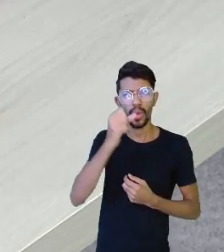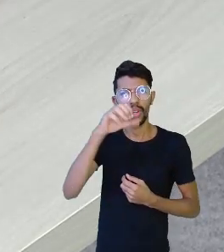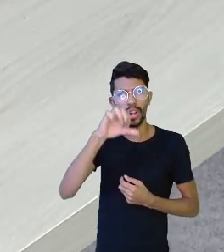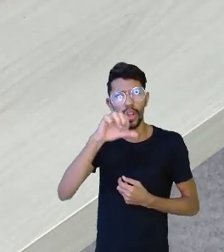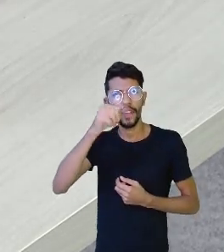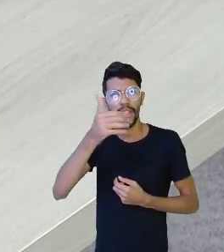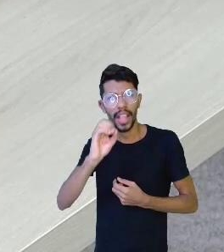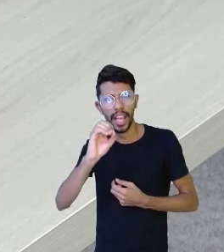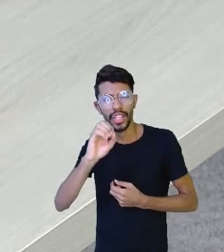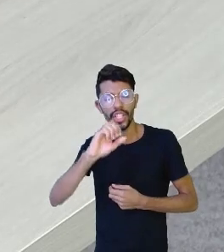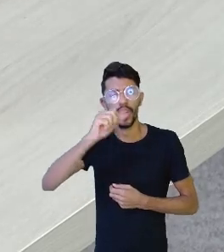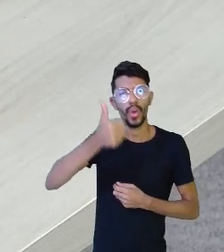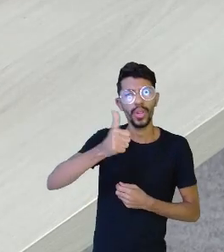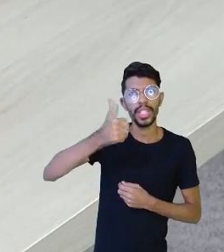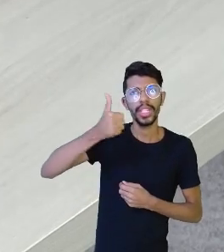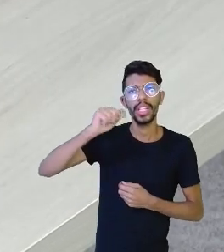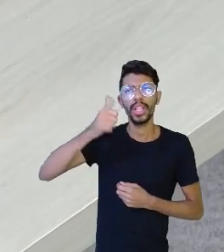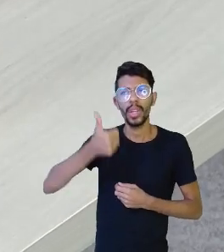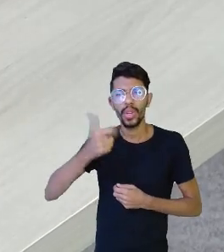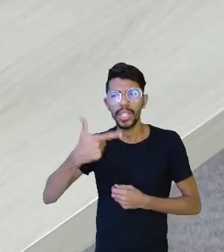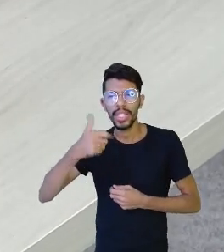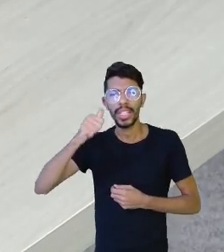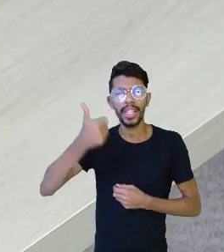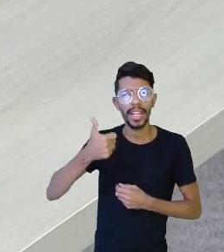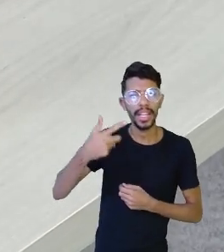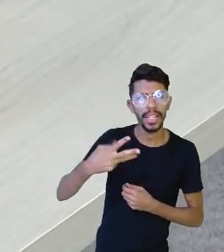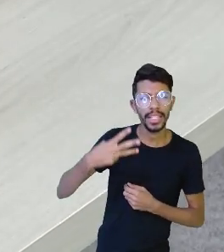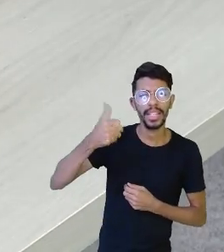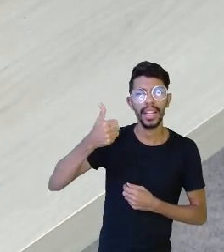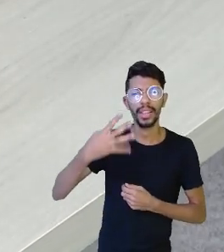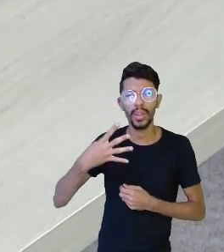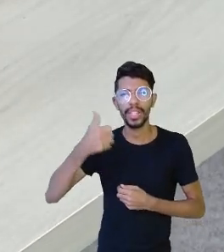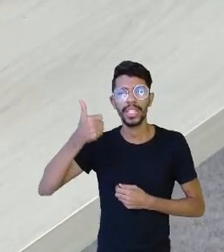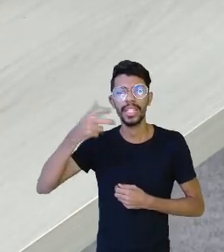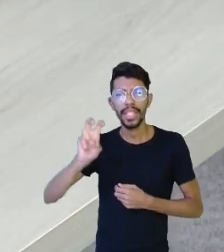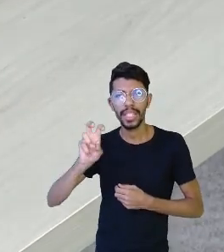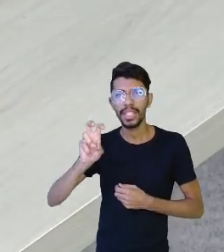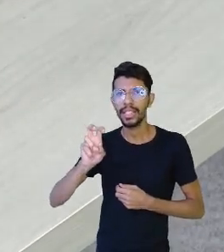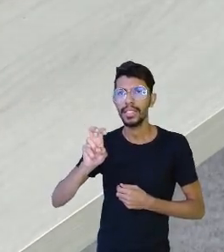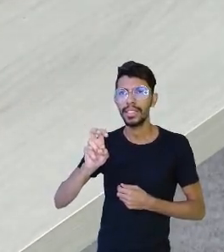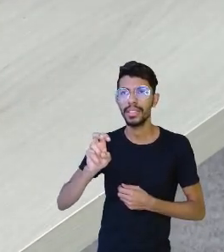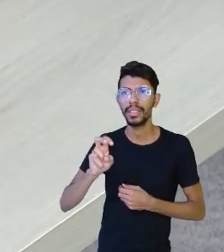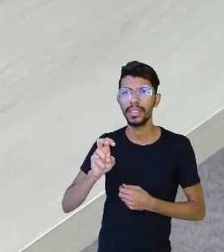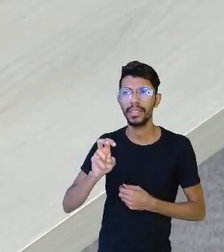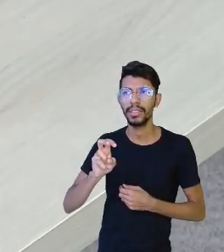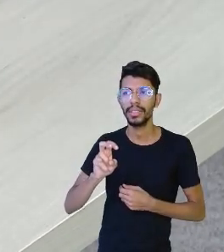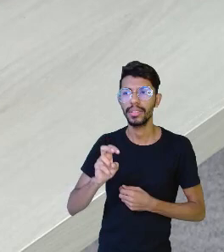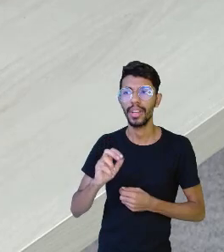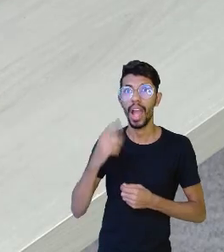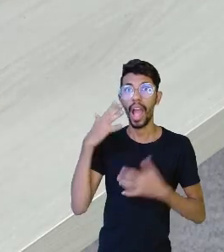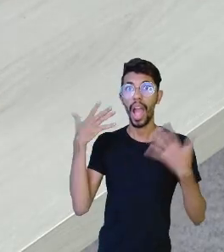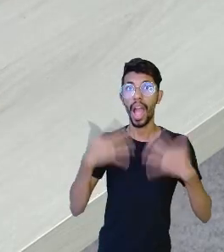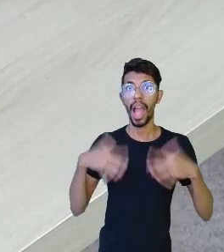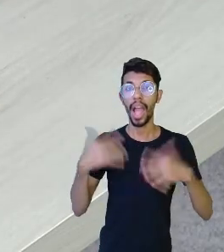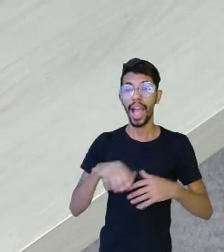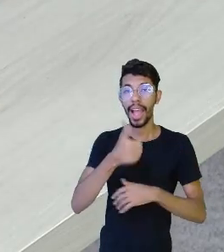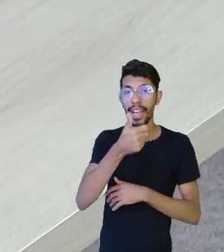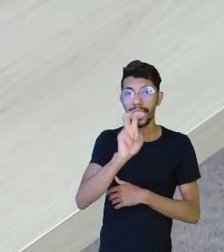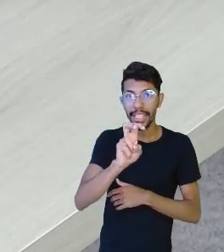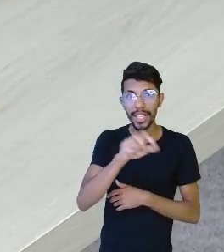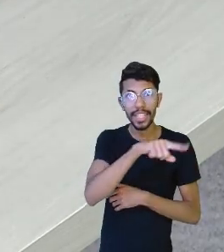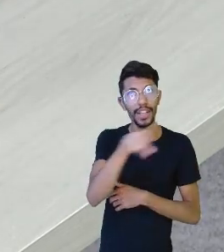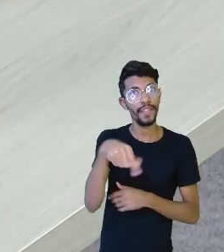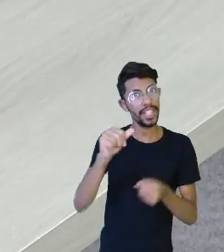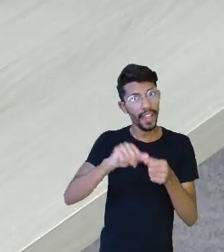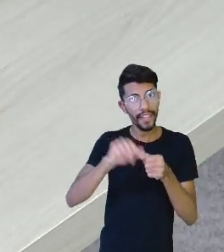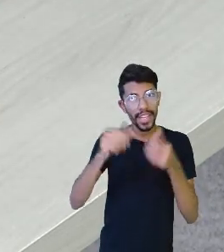9, 10, 11, 12, 13, 14, 15. 15 tampinhas. Foi assim